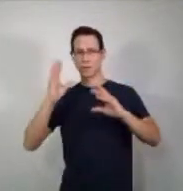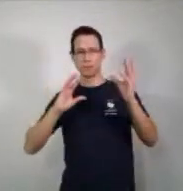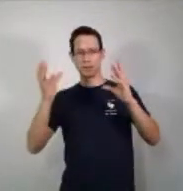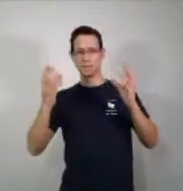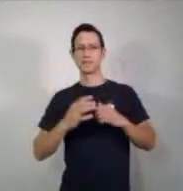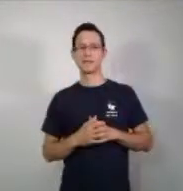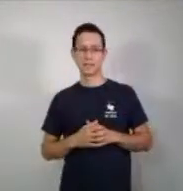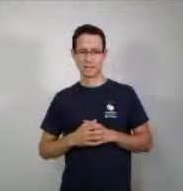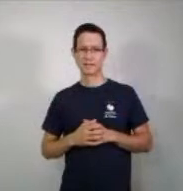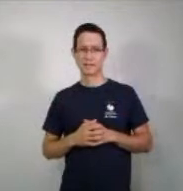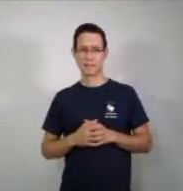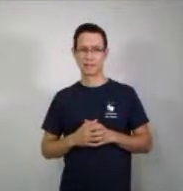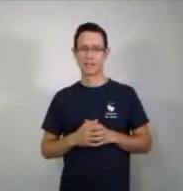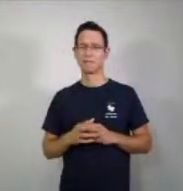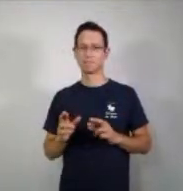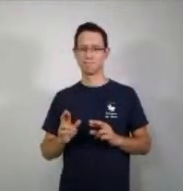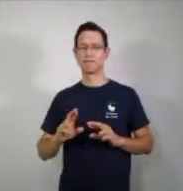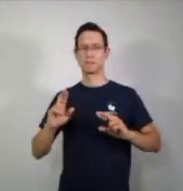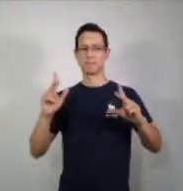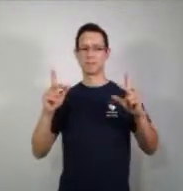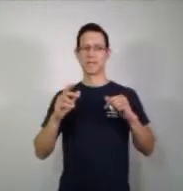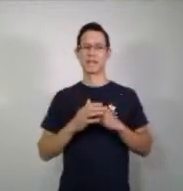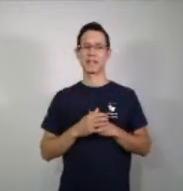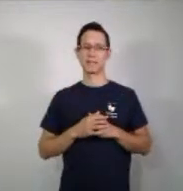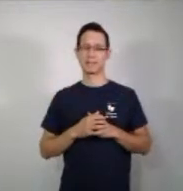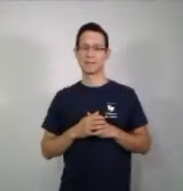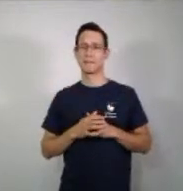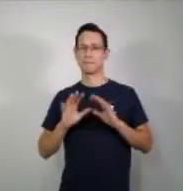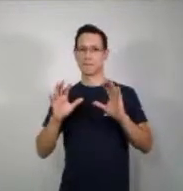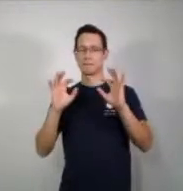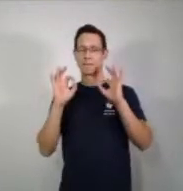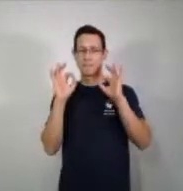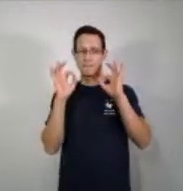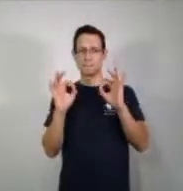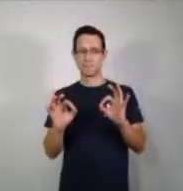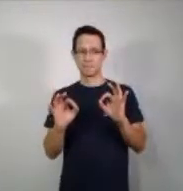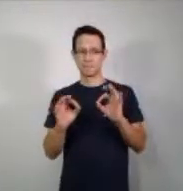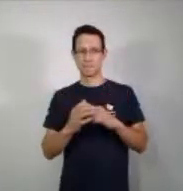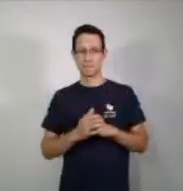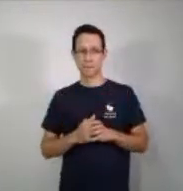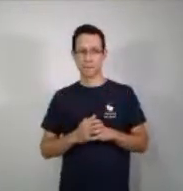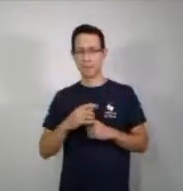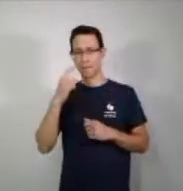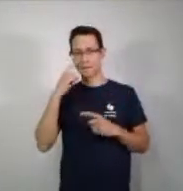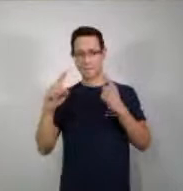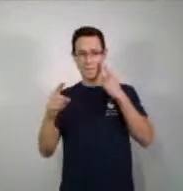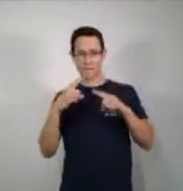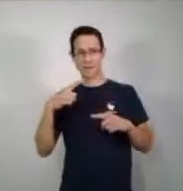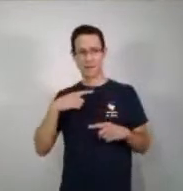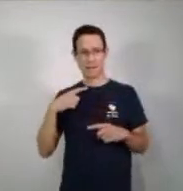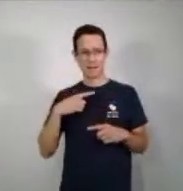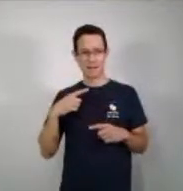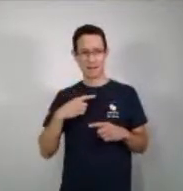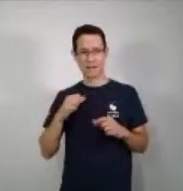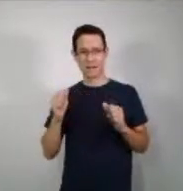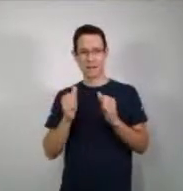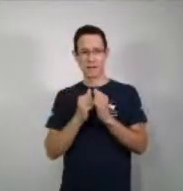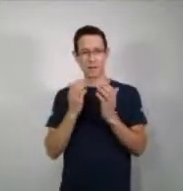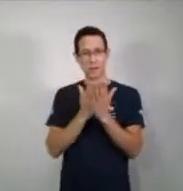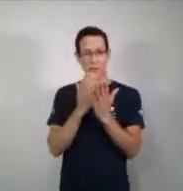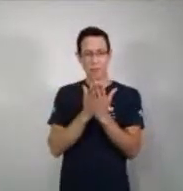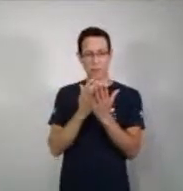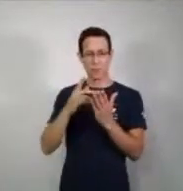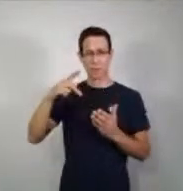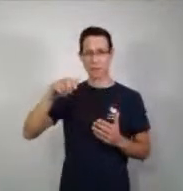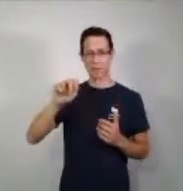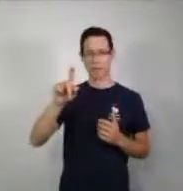tudo que acho que fizeram muita diferença. Mas, de fato, quando você vê, então, né, na verdade, o conjunto da obra do Paulo, tudo que ele